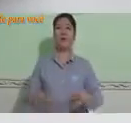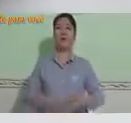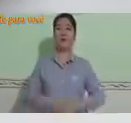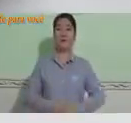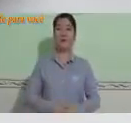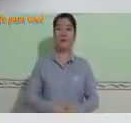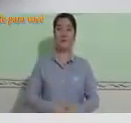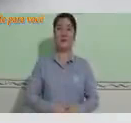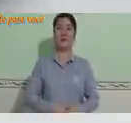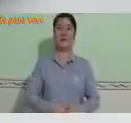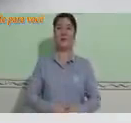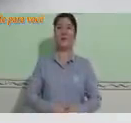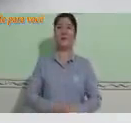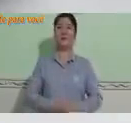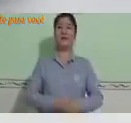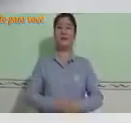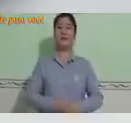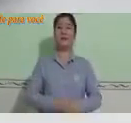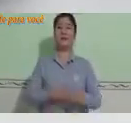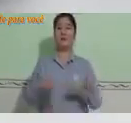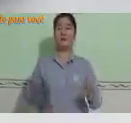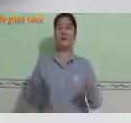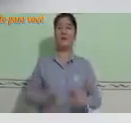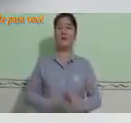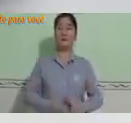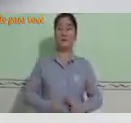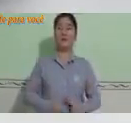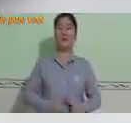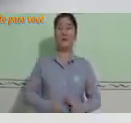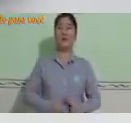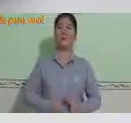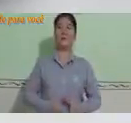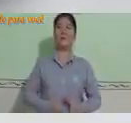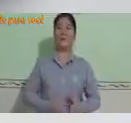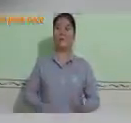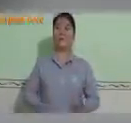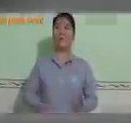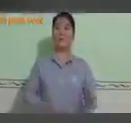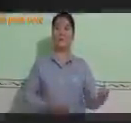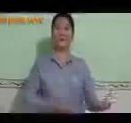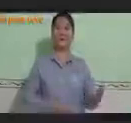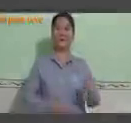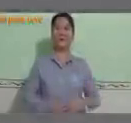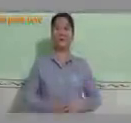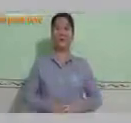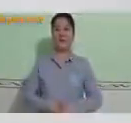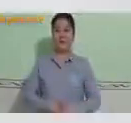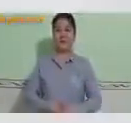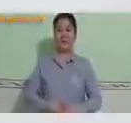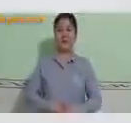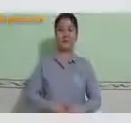e sttr pior é de eo cnf rrm a pr o tesser se